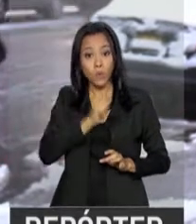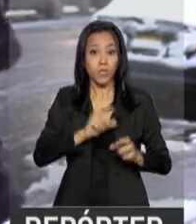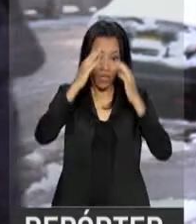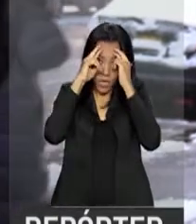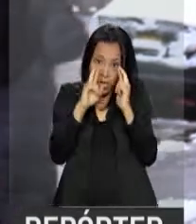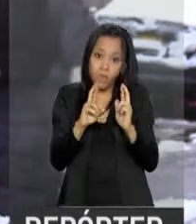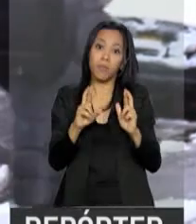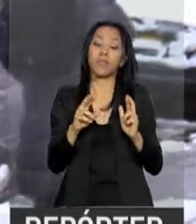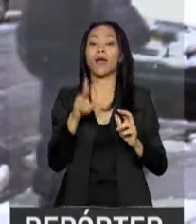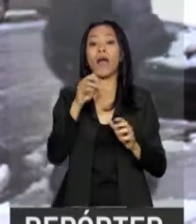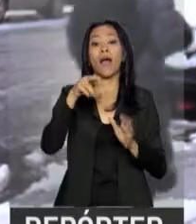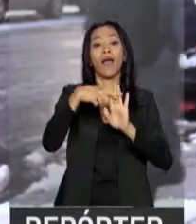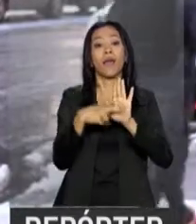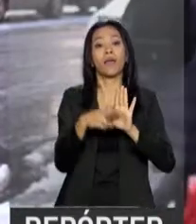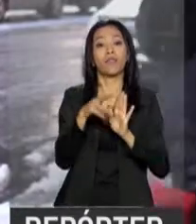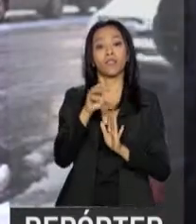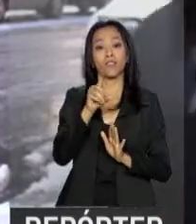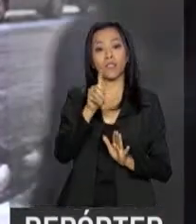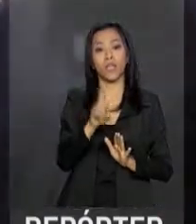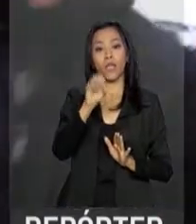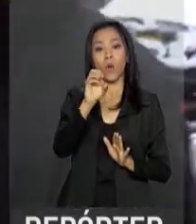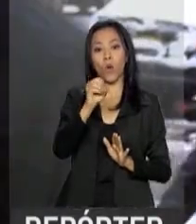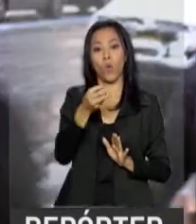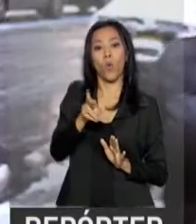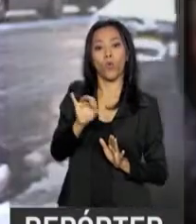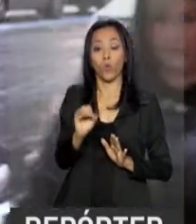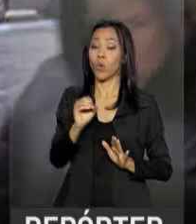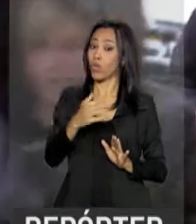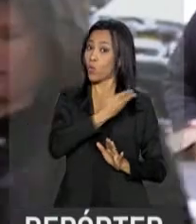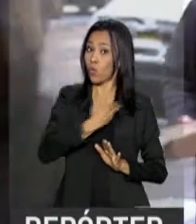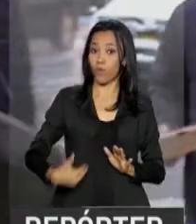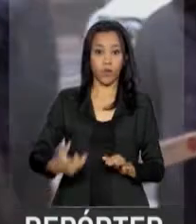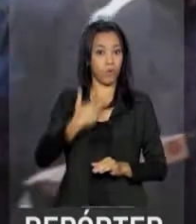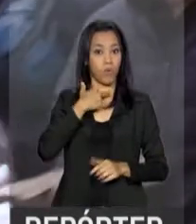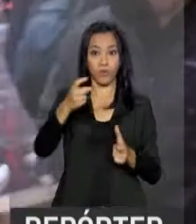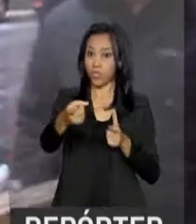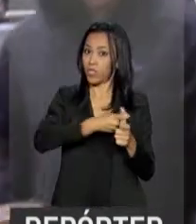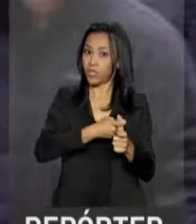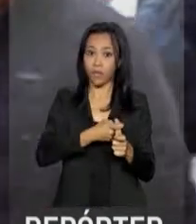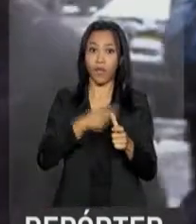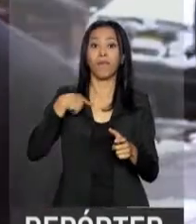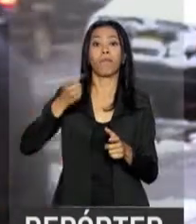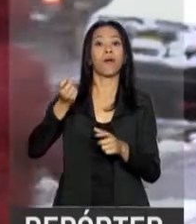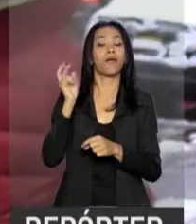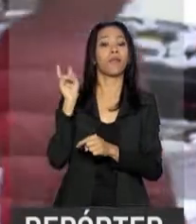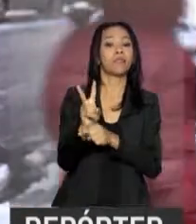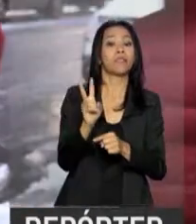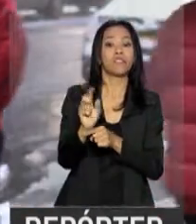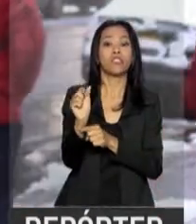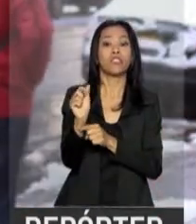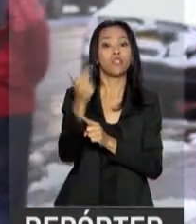a regra de ouro estabelece que o governo não pode se endividar para financiar as despesas correntes mas